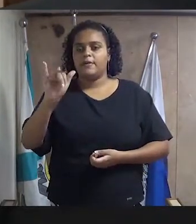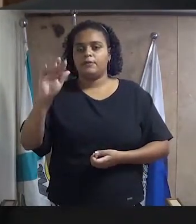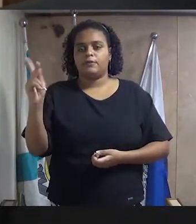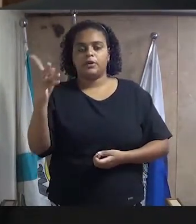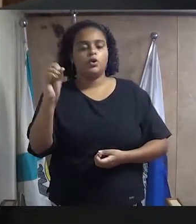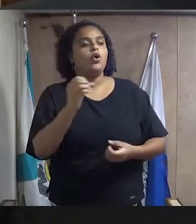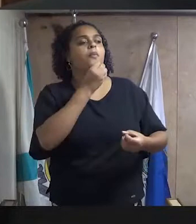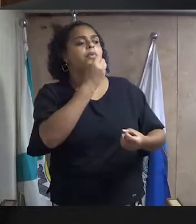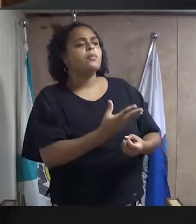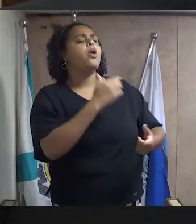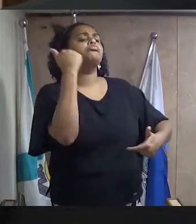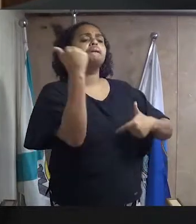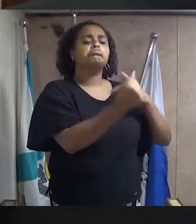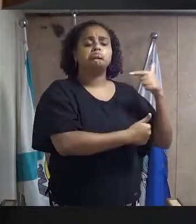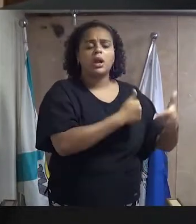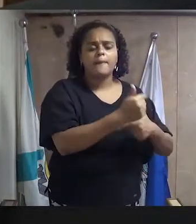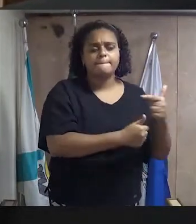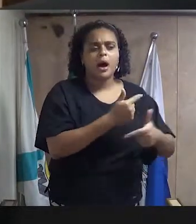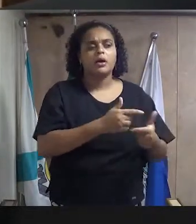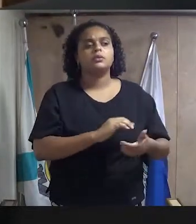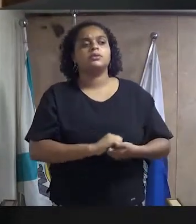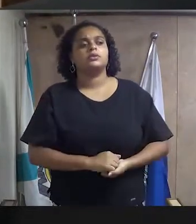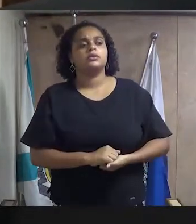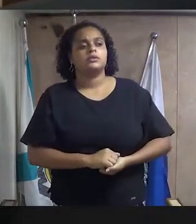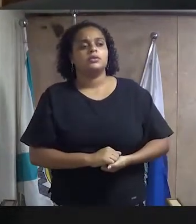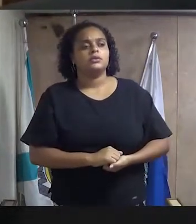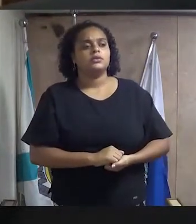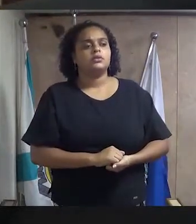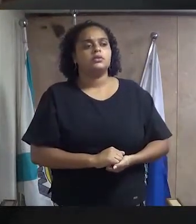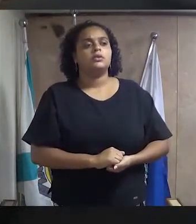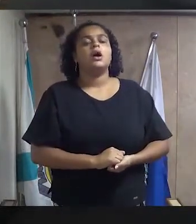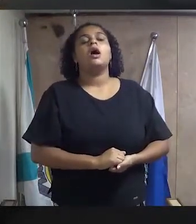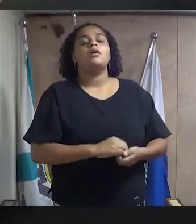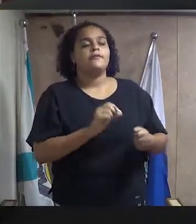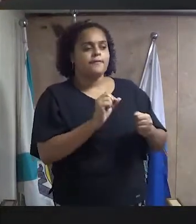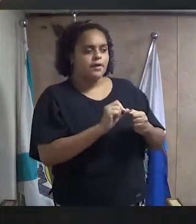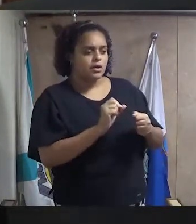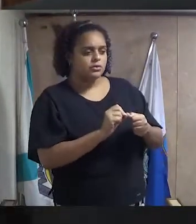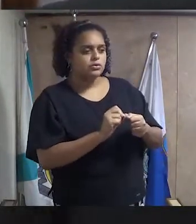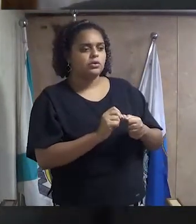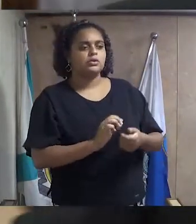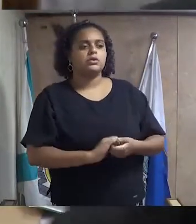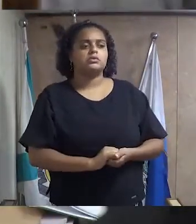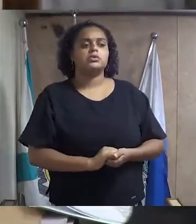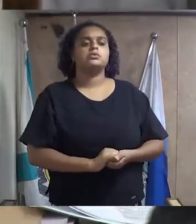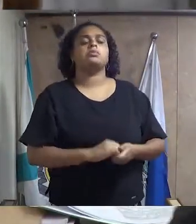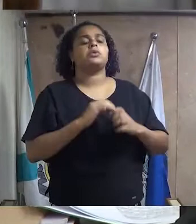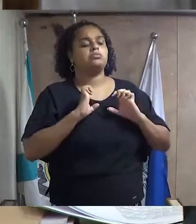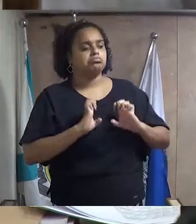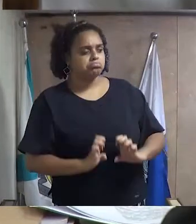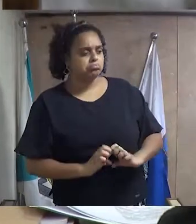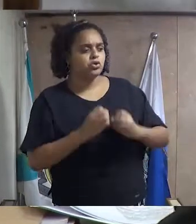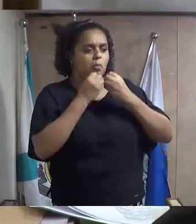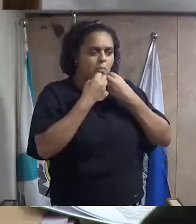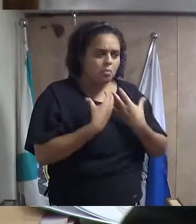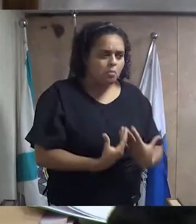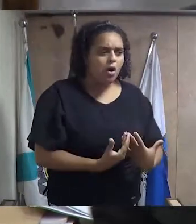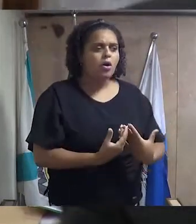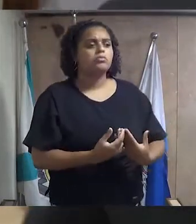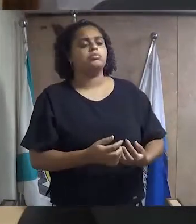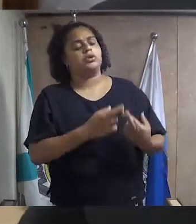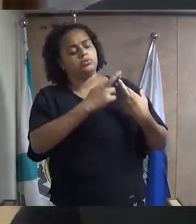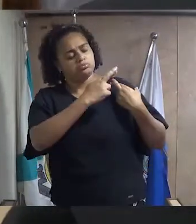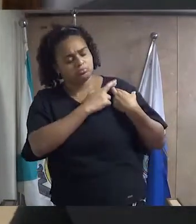comerciante, pelos relevantes serviços que vem prestando ao exercício das suas atividades com dignidade,